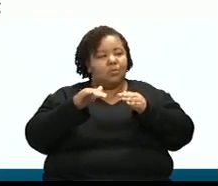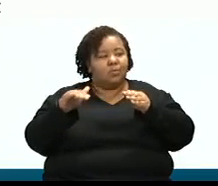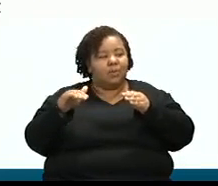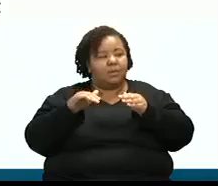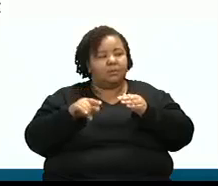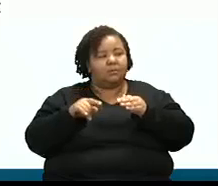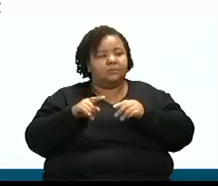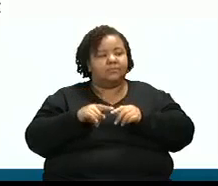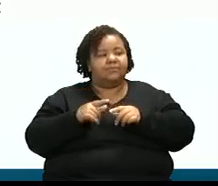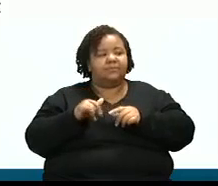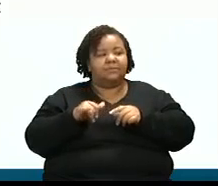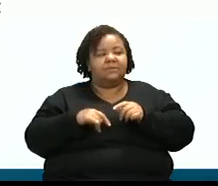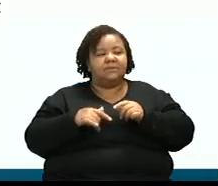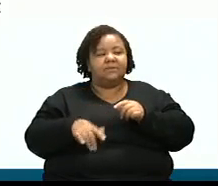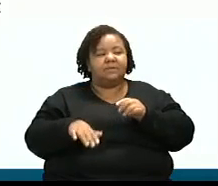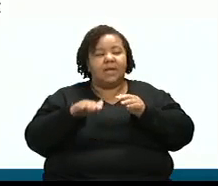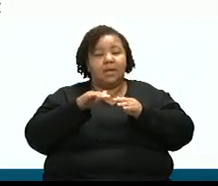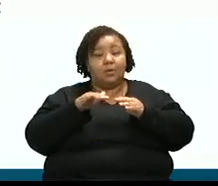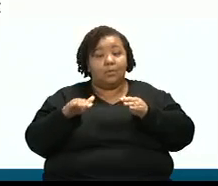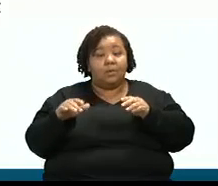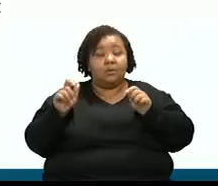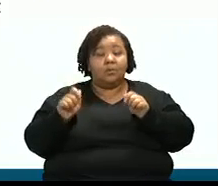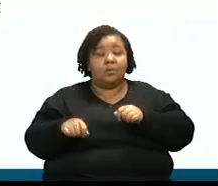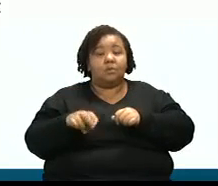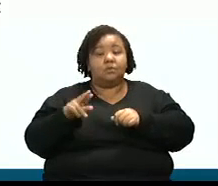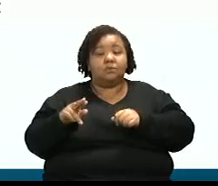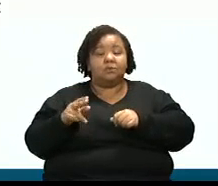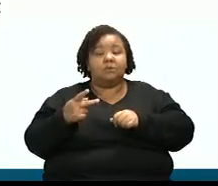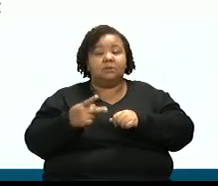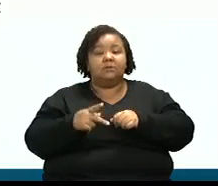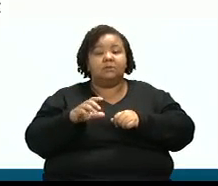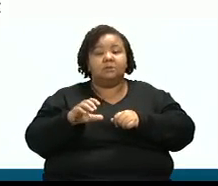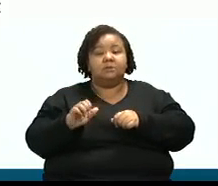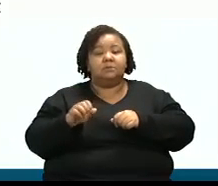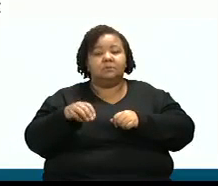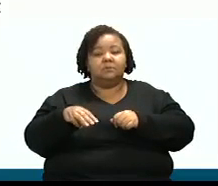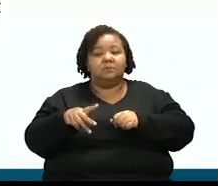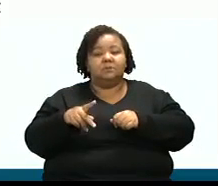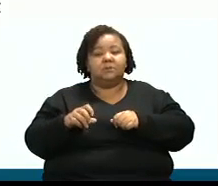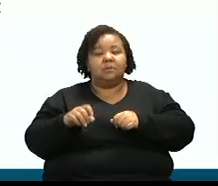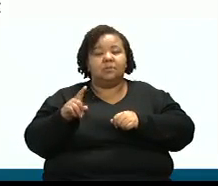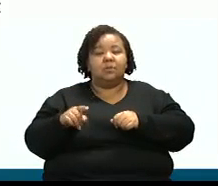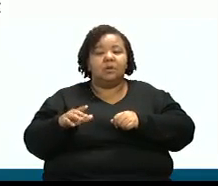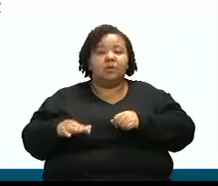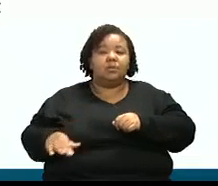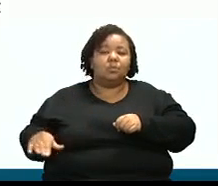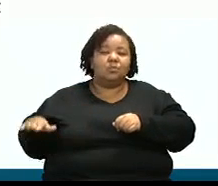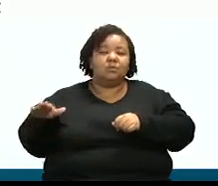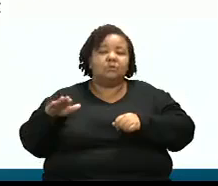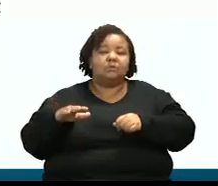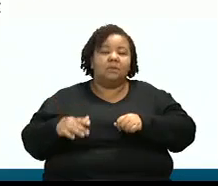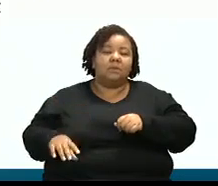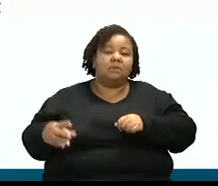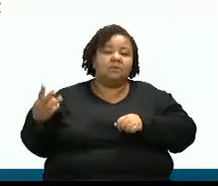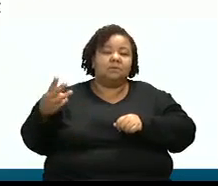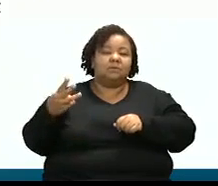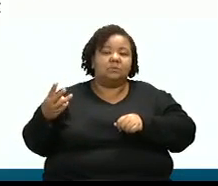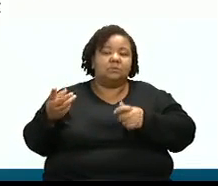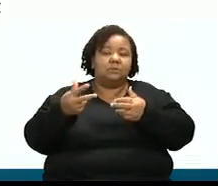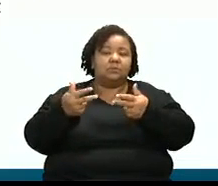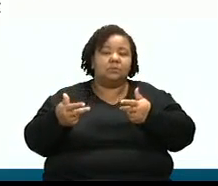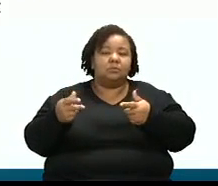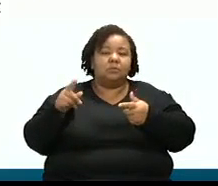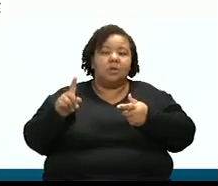Se ele está no plano, eu posso admitir que esse campo é um campo no espaço, cuja terceira componente é